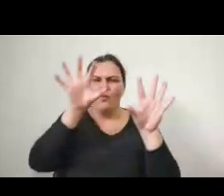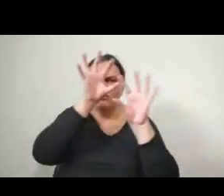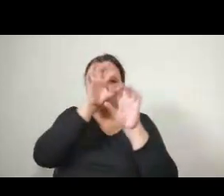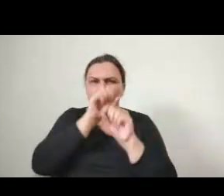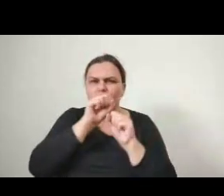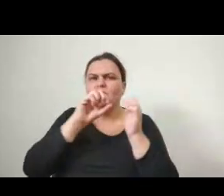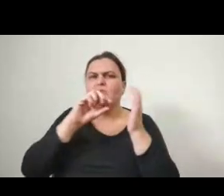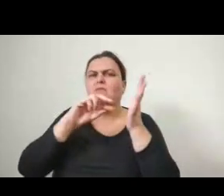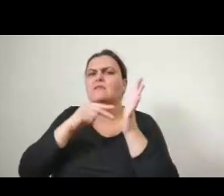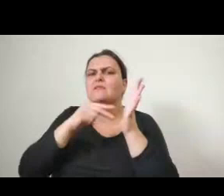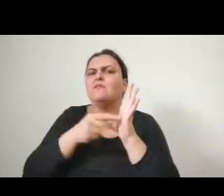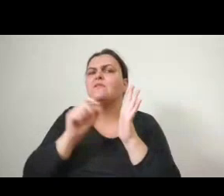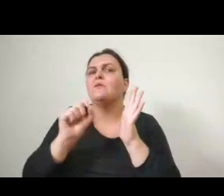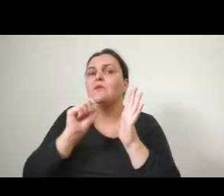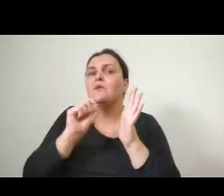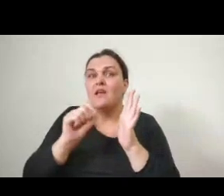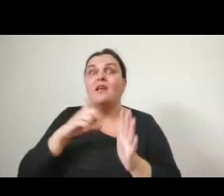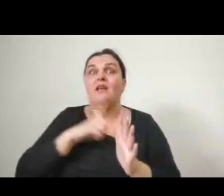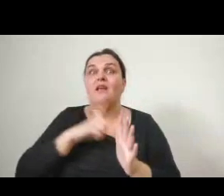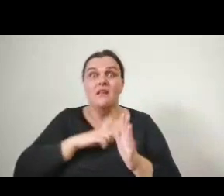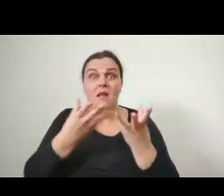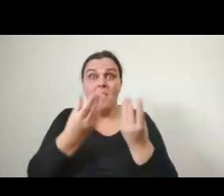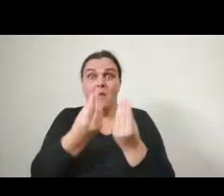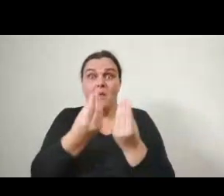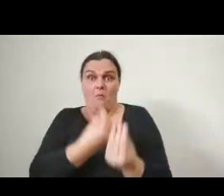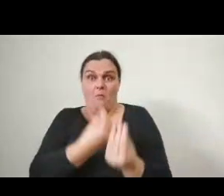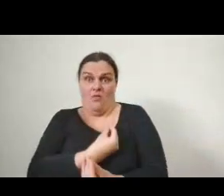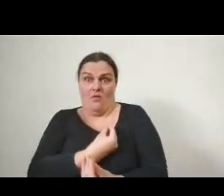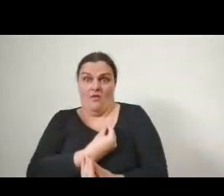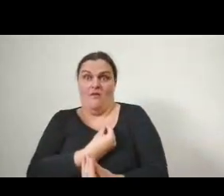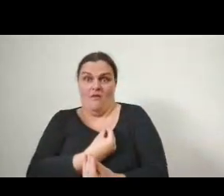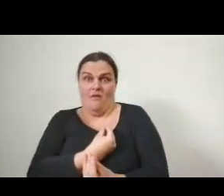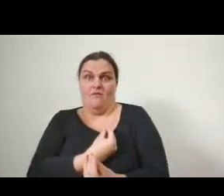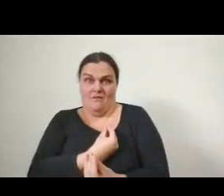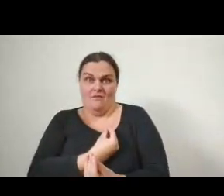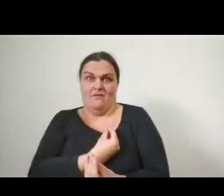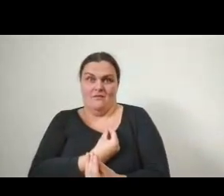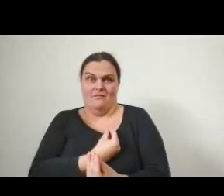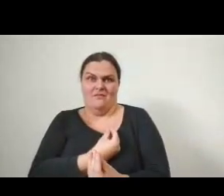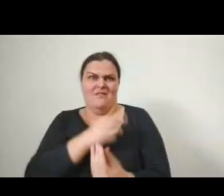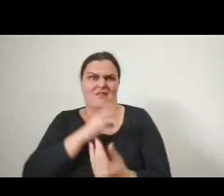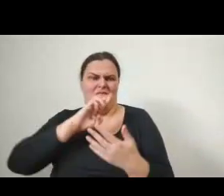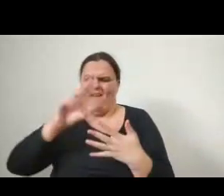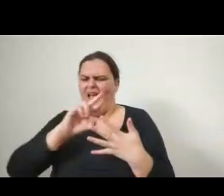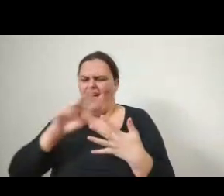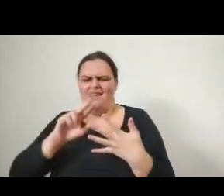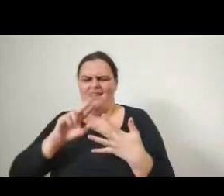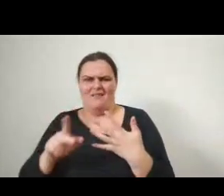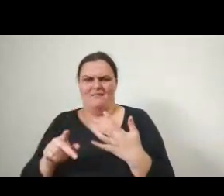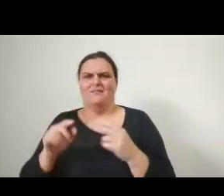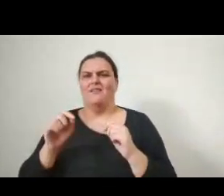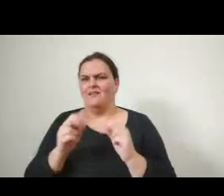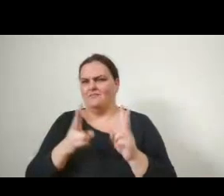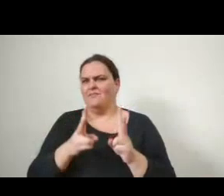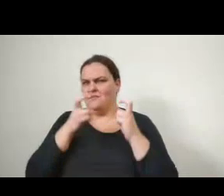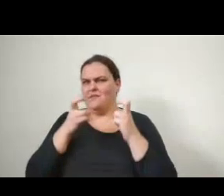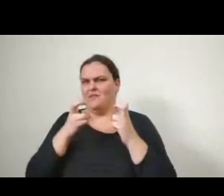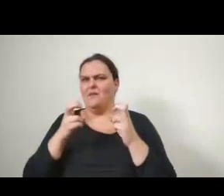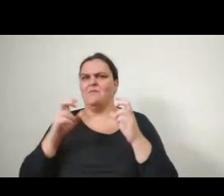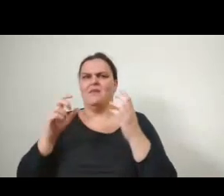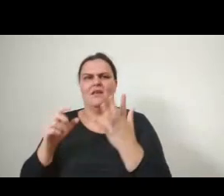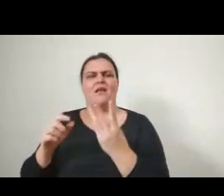ser a mudança na representação de espécies, maior deve ser a mudança na composição de espécies, né, que existem